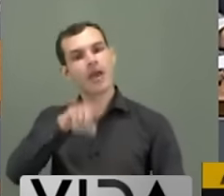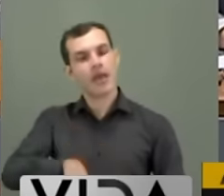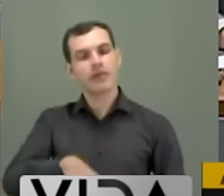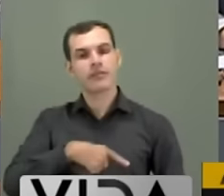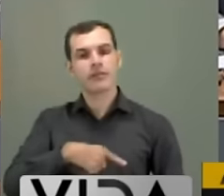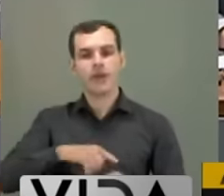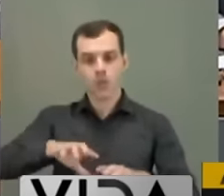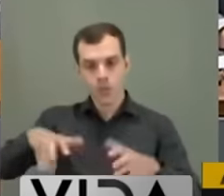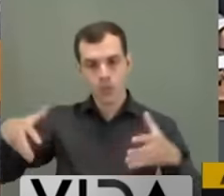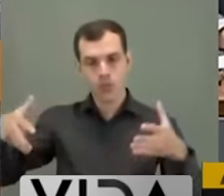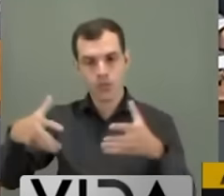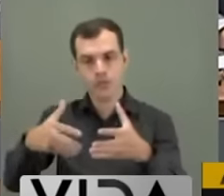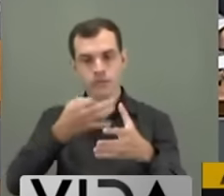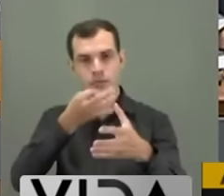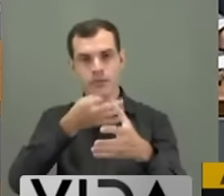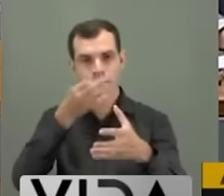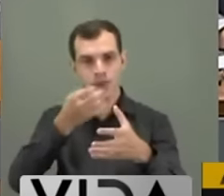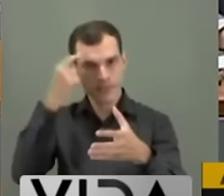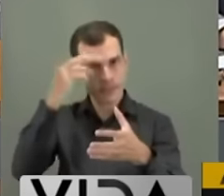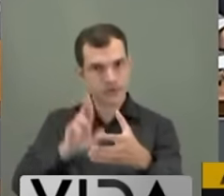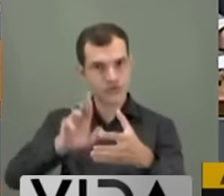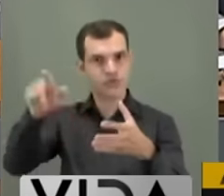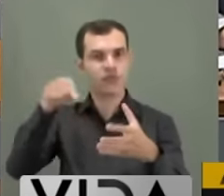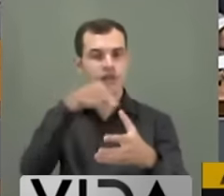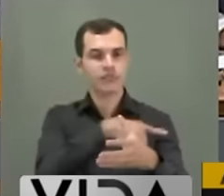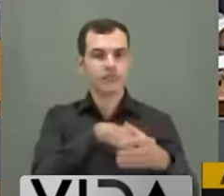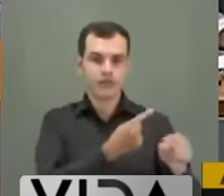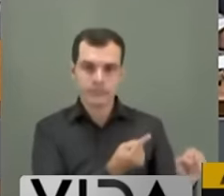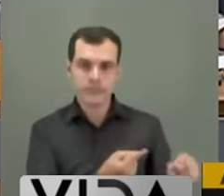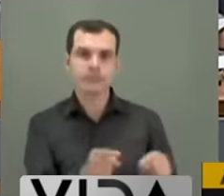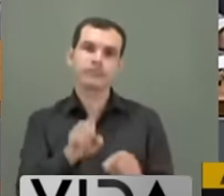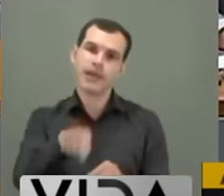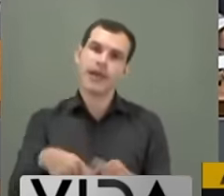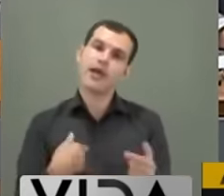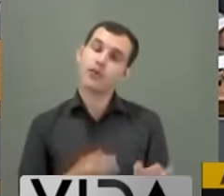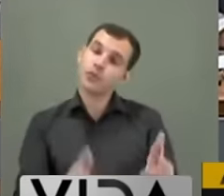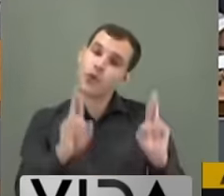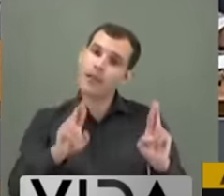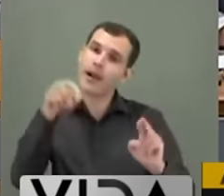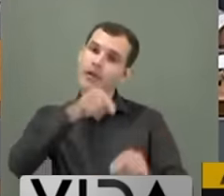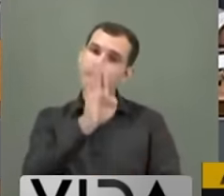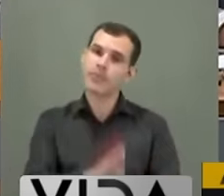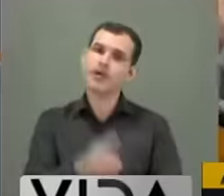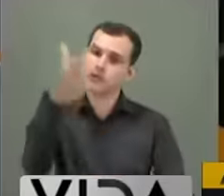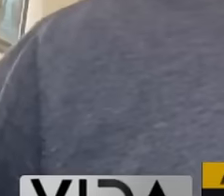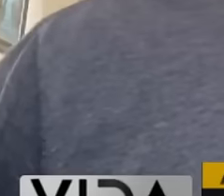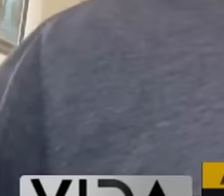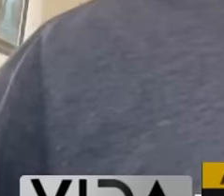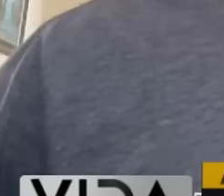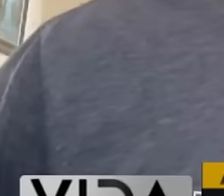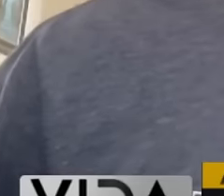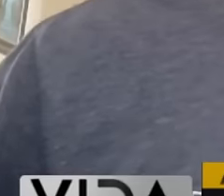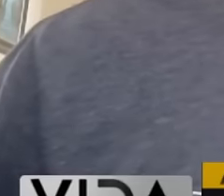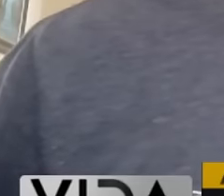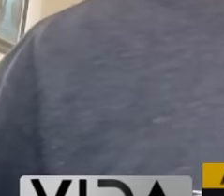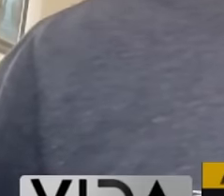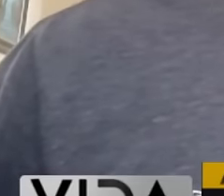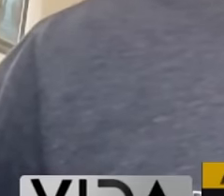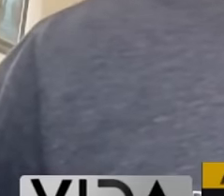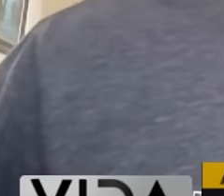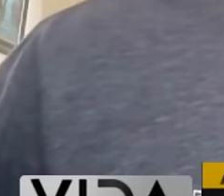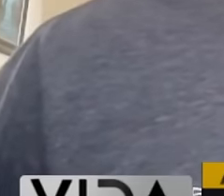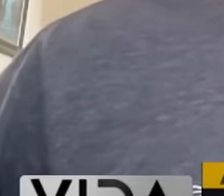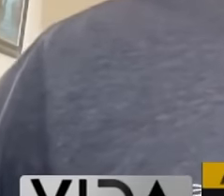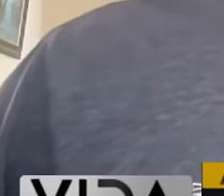pensam diferente dentro do Brasil, o que eu lamento. Espero não, que isso não se repita em nosso país. Ok. Uma ação que a sua equipe lhe